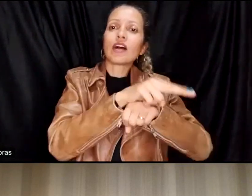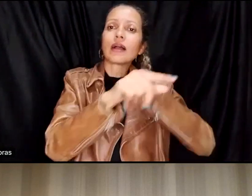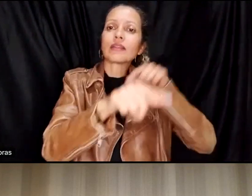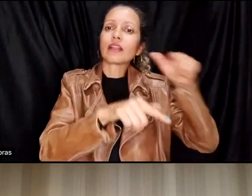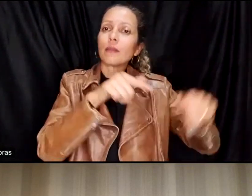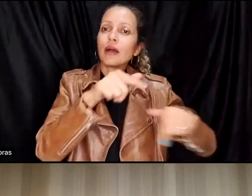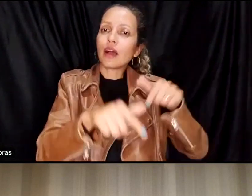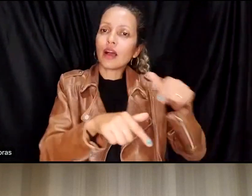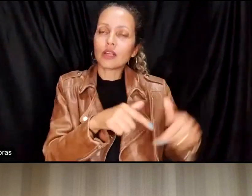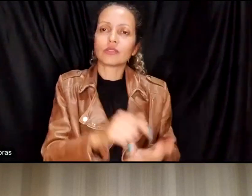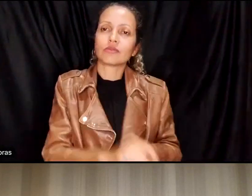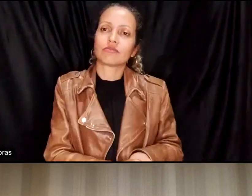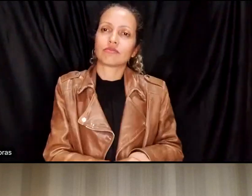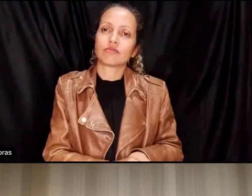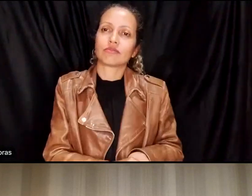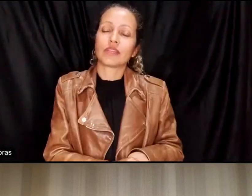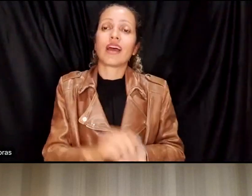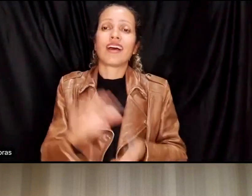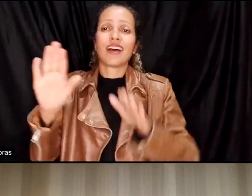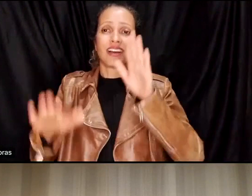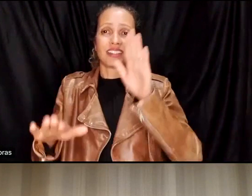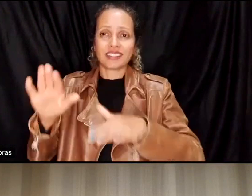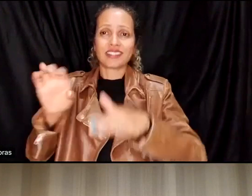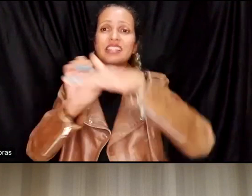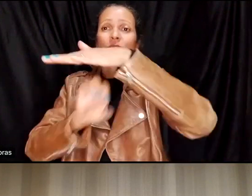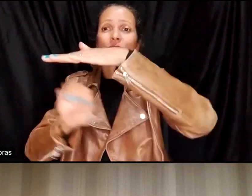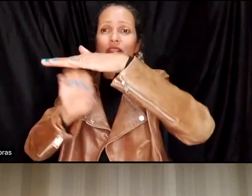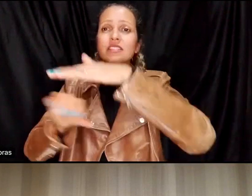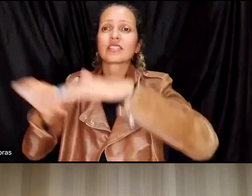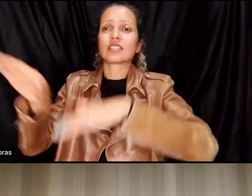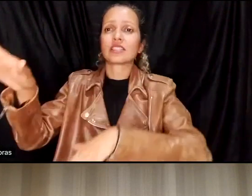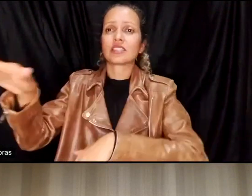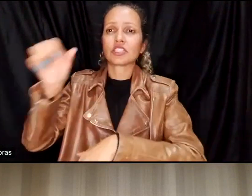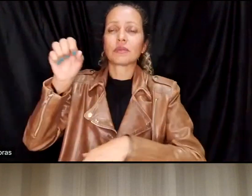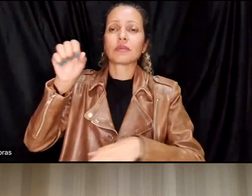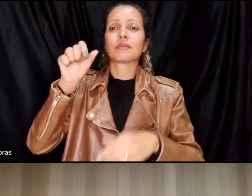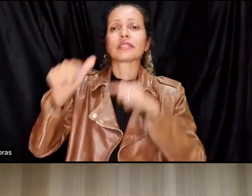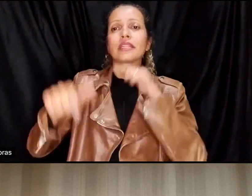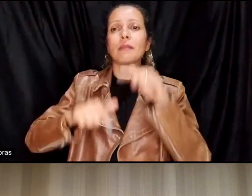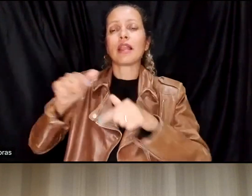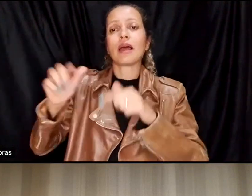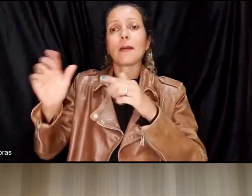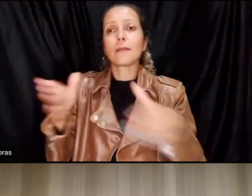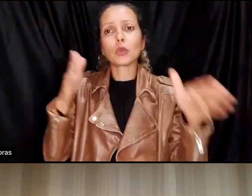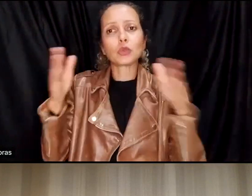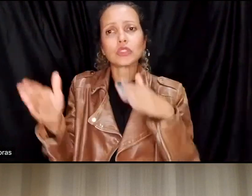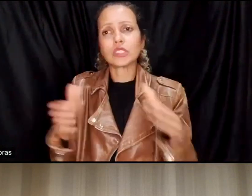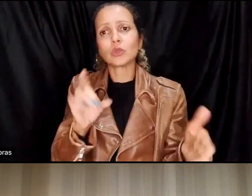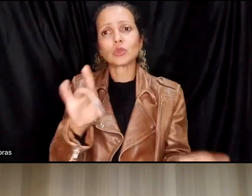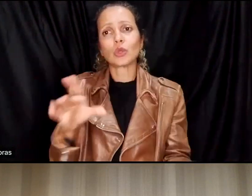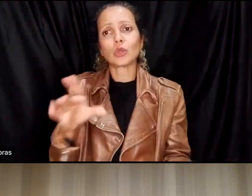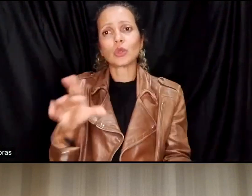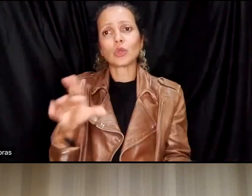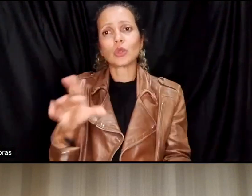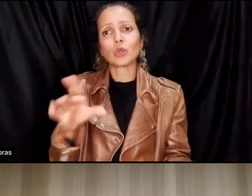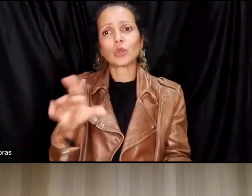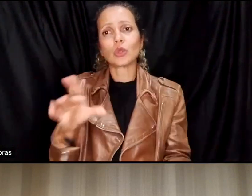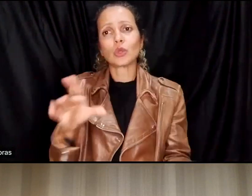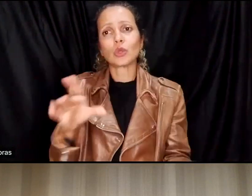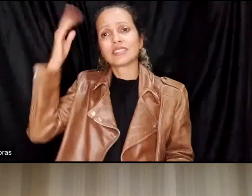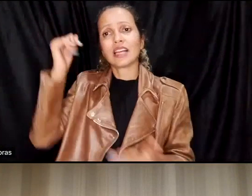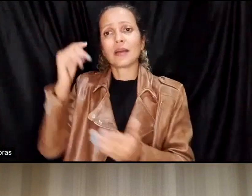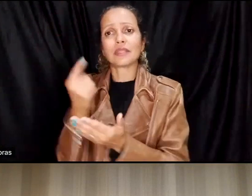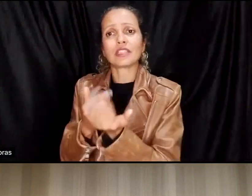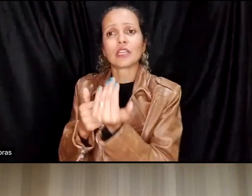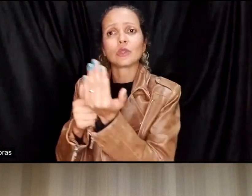produção, coisa que eles são incríveis na tecnologia, sabe? Então assim, é olhar para